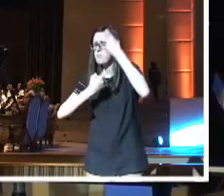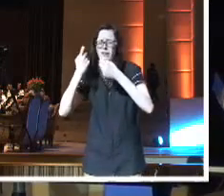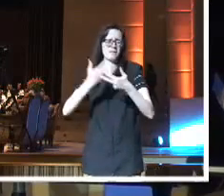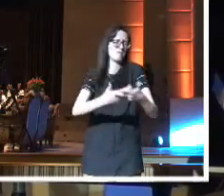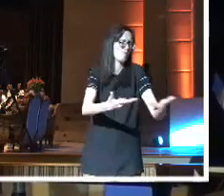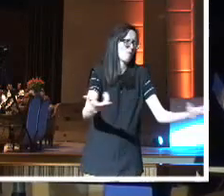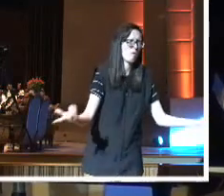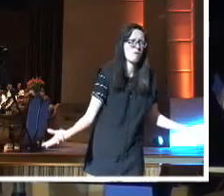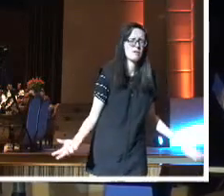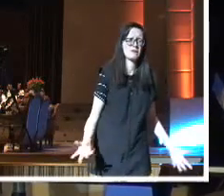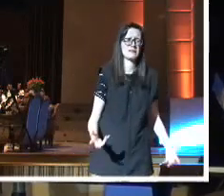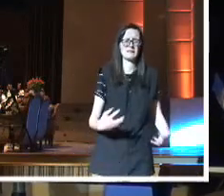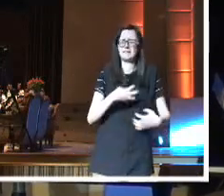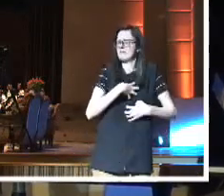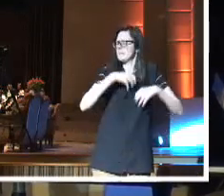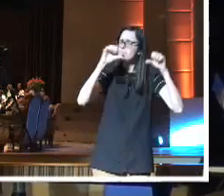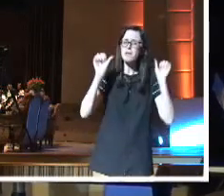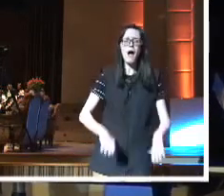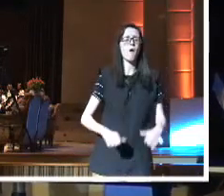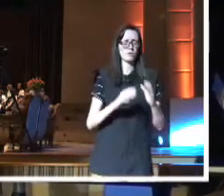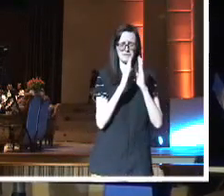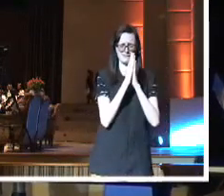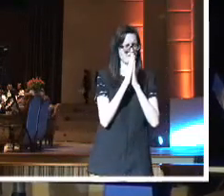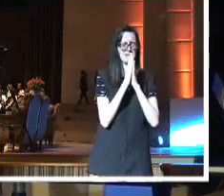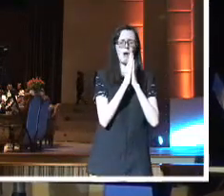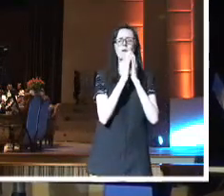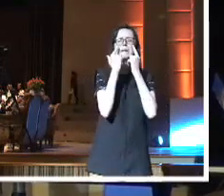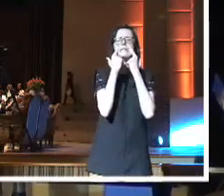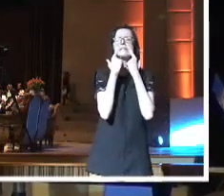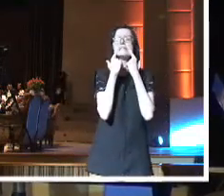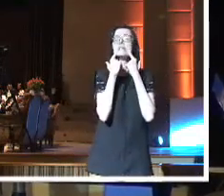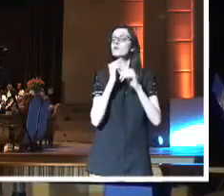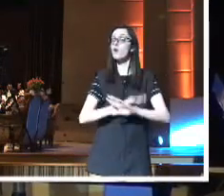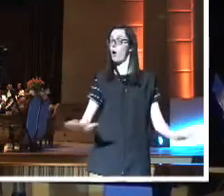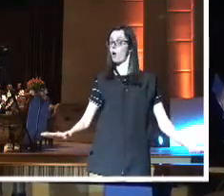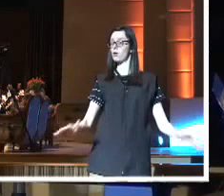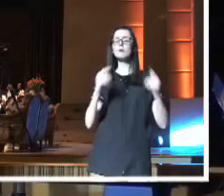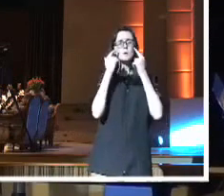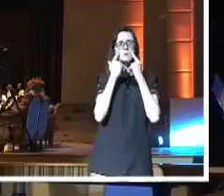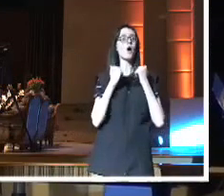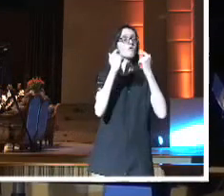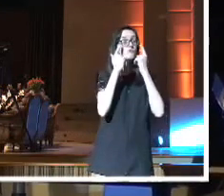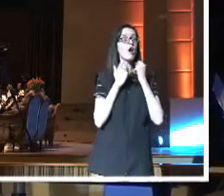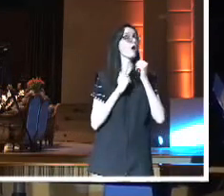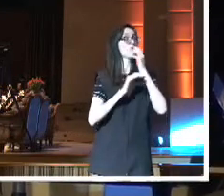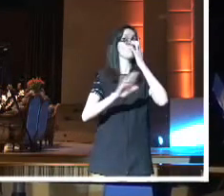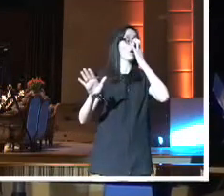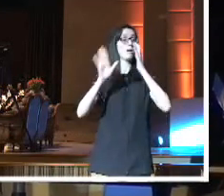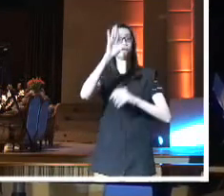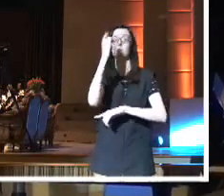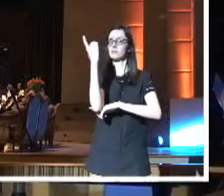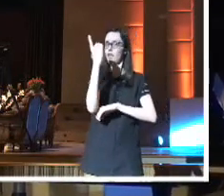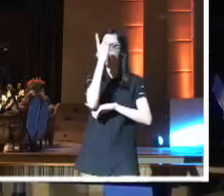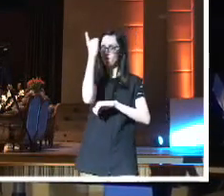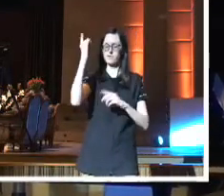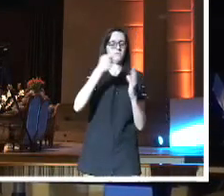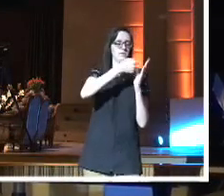tão oprimido, que a gente só consegue chorar. E aí é interessante que Davi vai